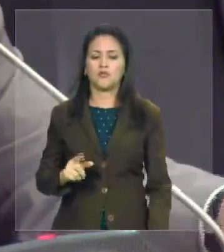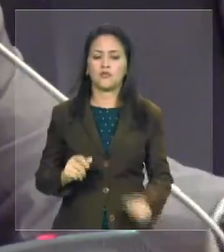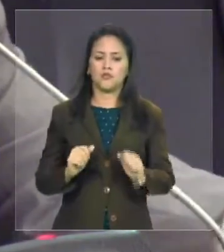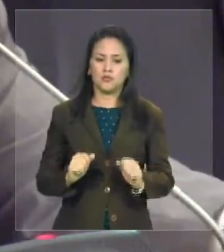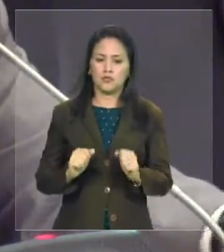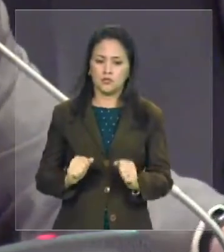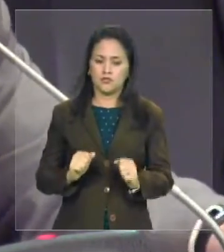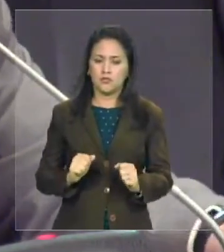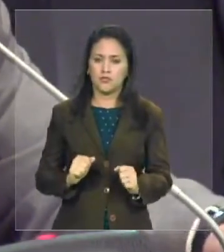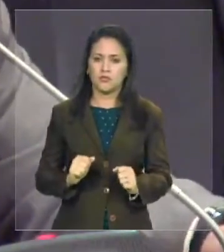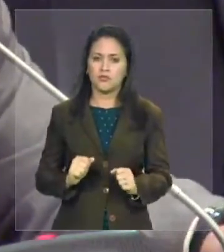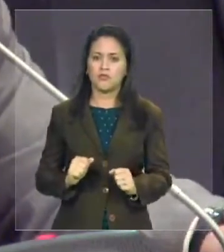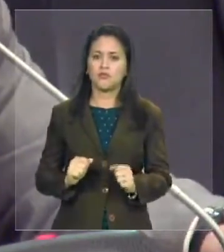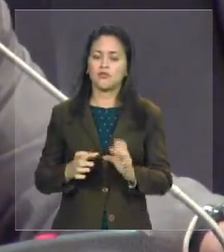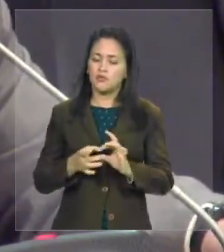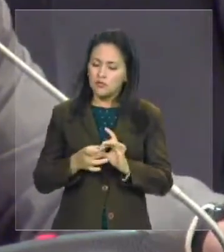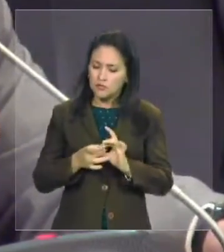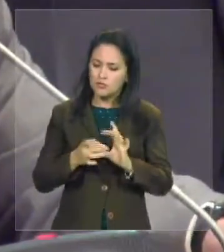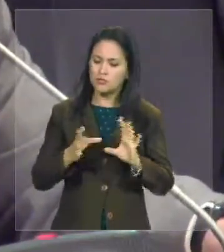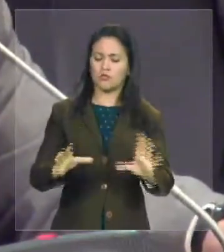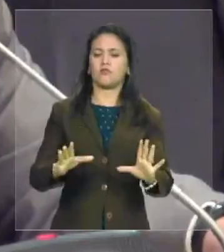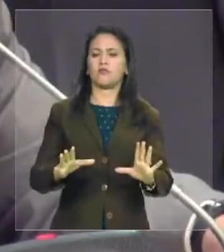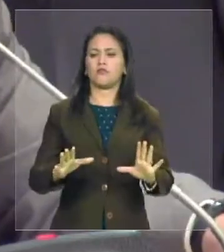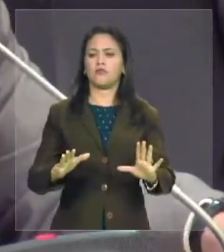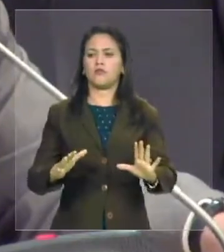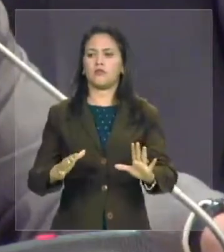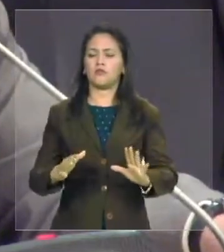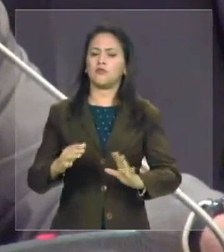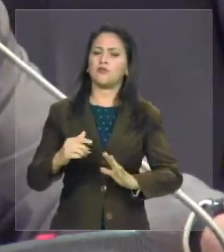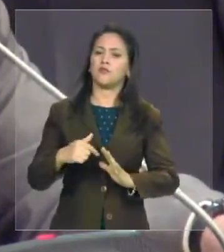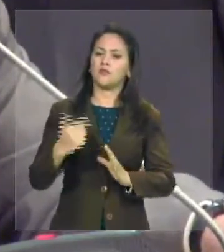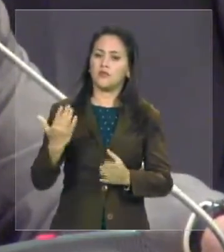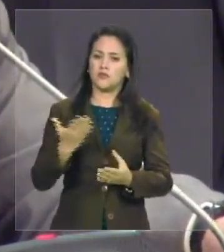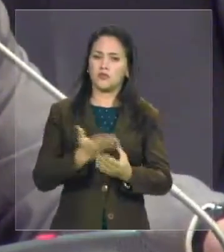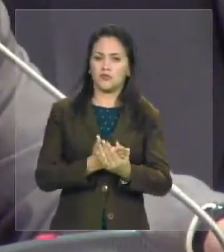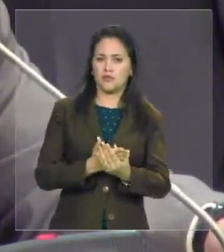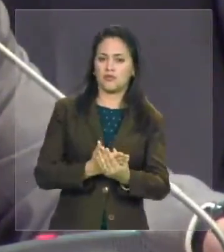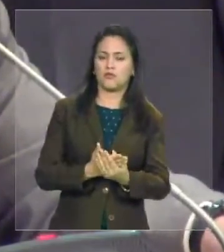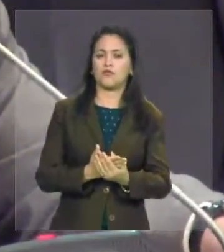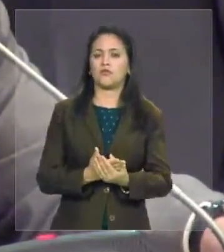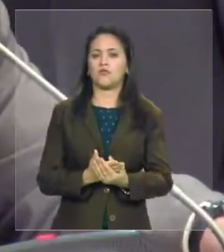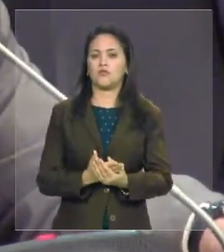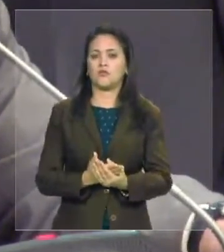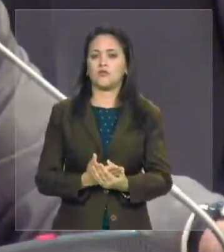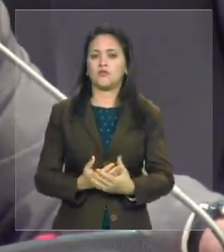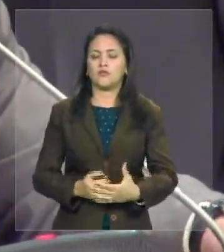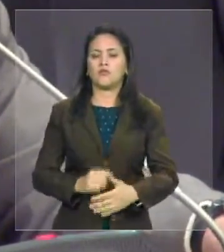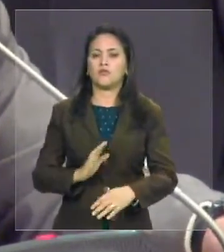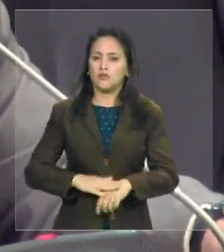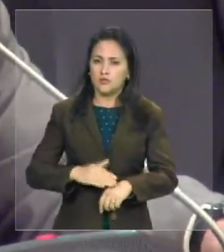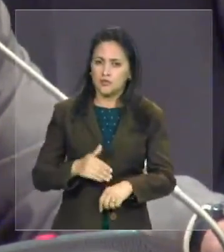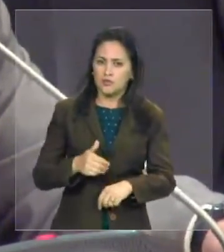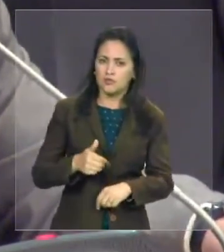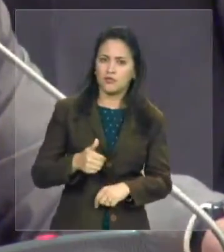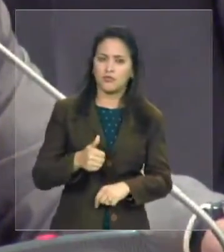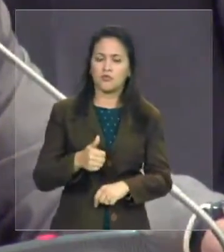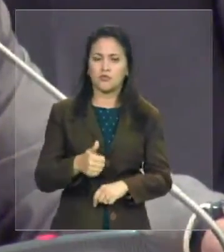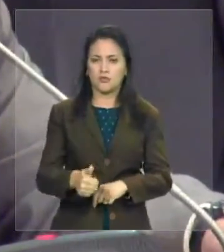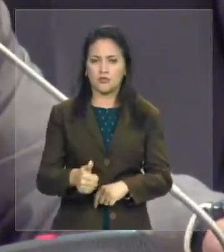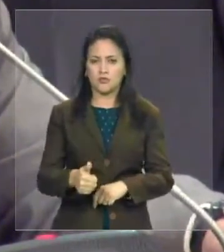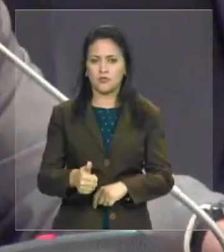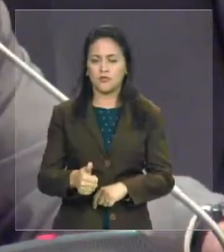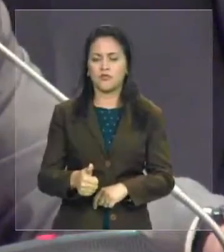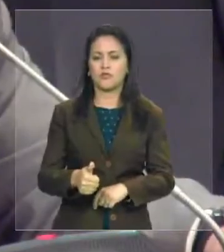este processo livre para que ele prossiga no sentido da melhoria